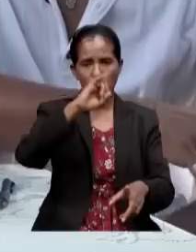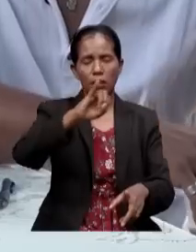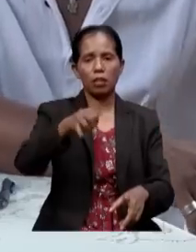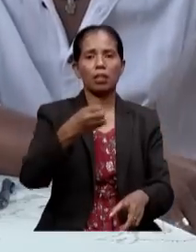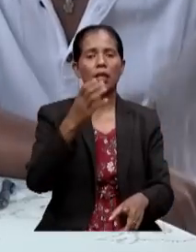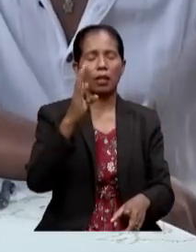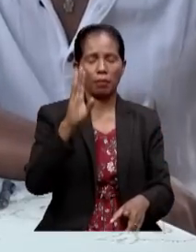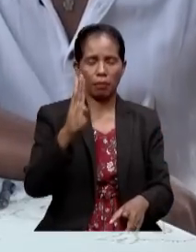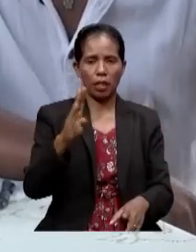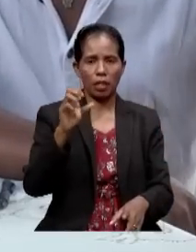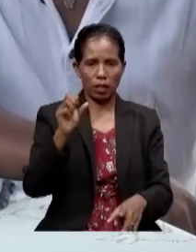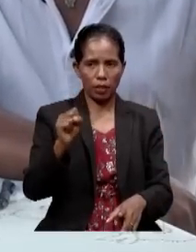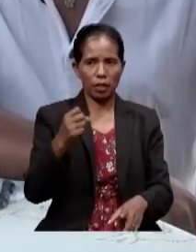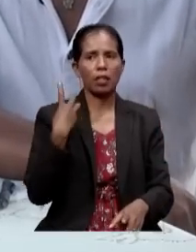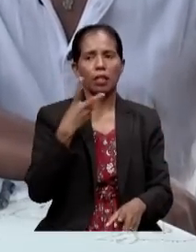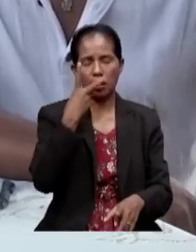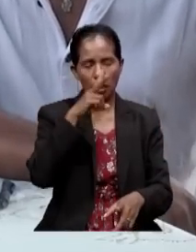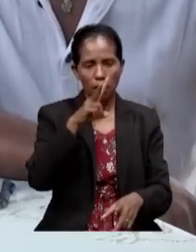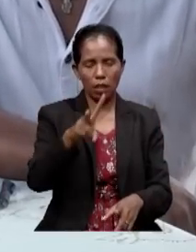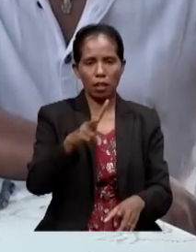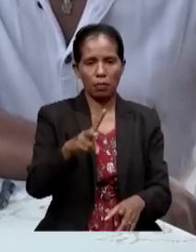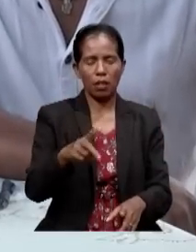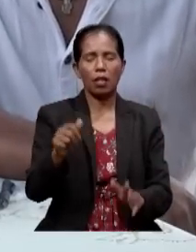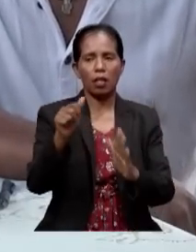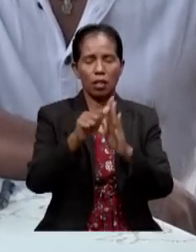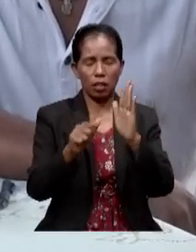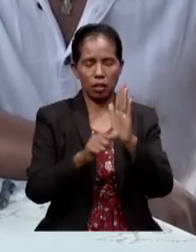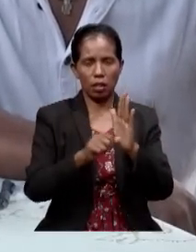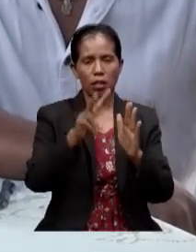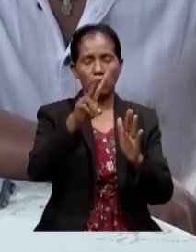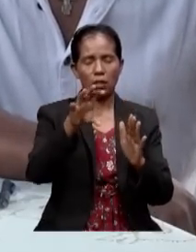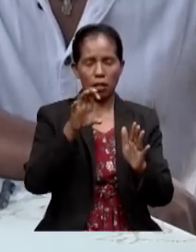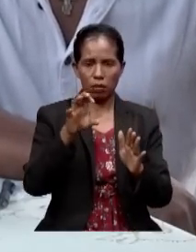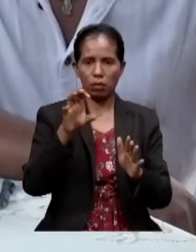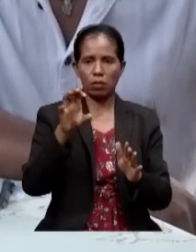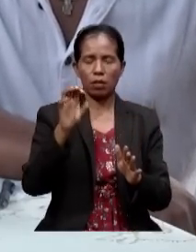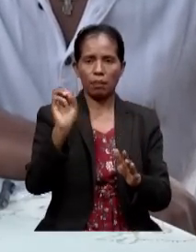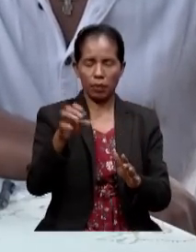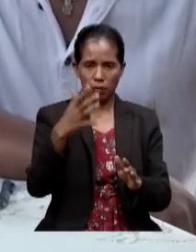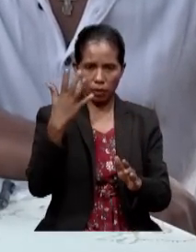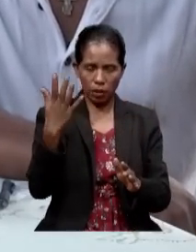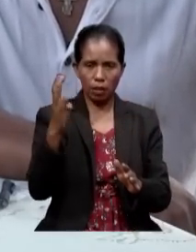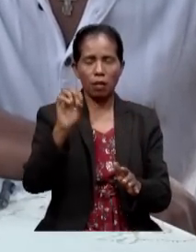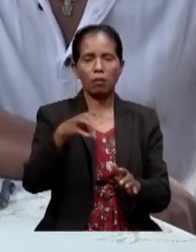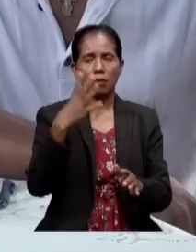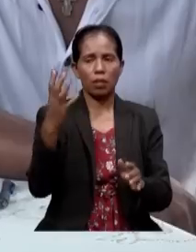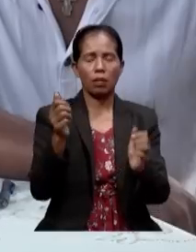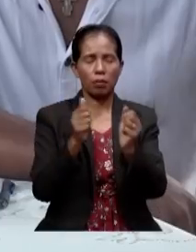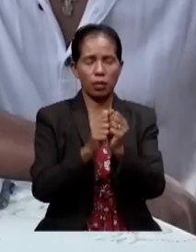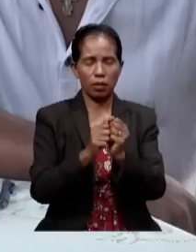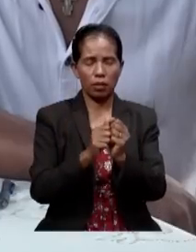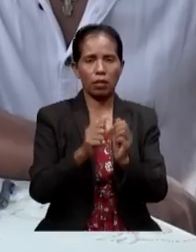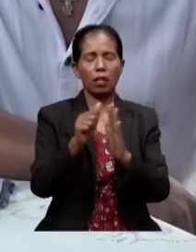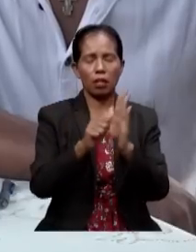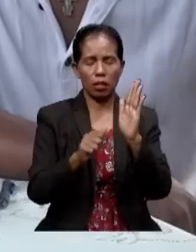ninian, itahare ba iya artigo 214, hamuto ho artigo 71